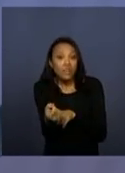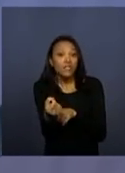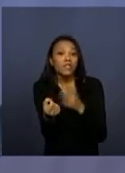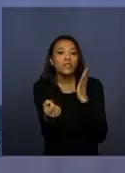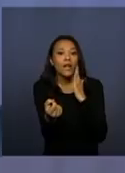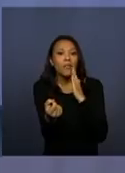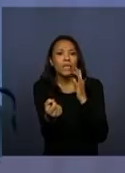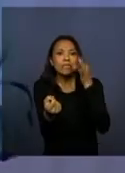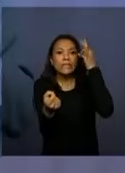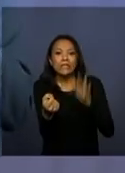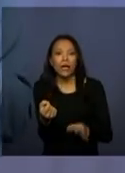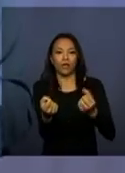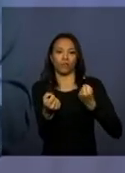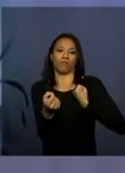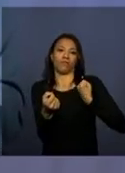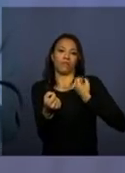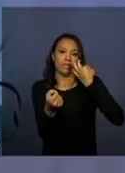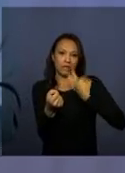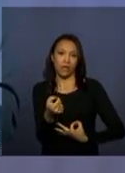fato tenhamos